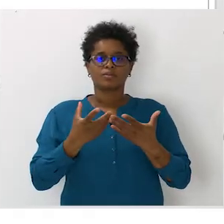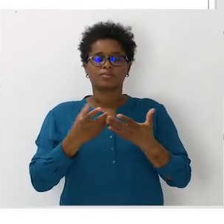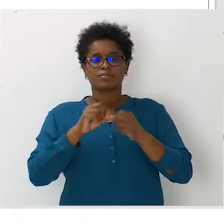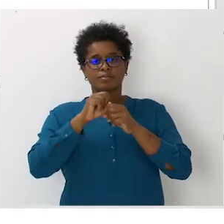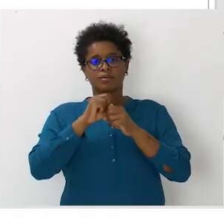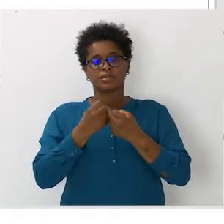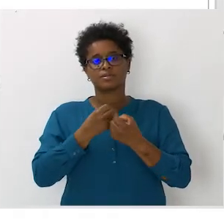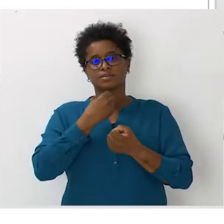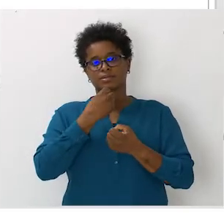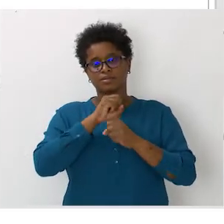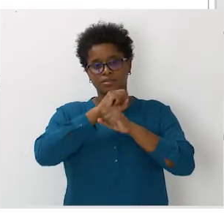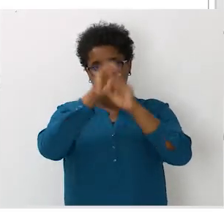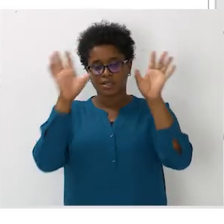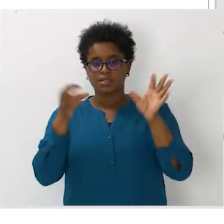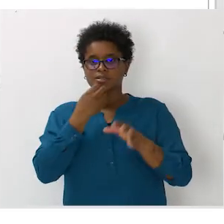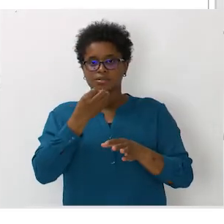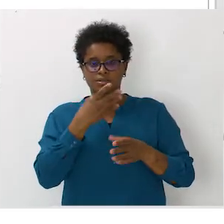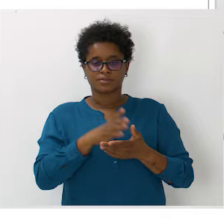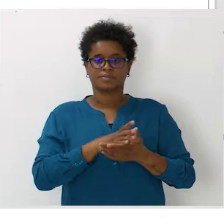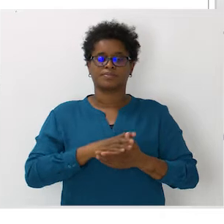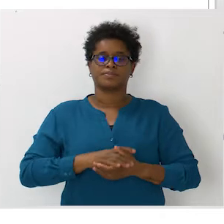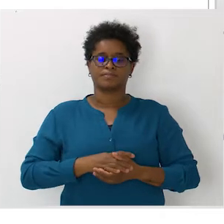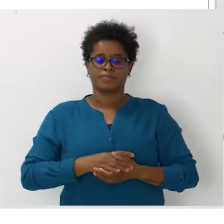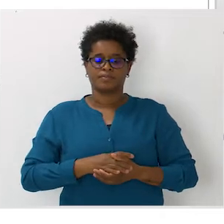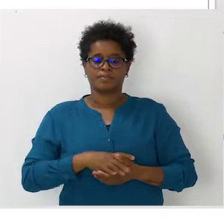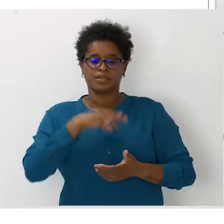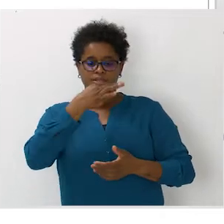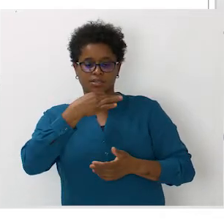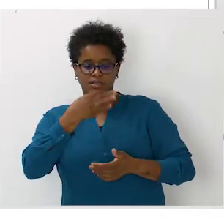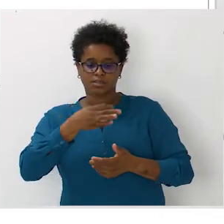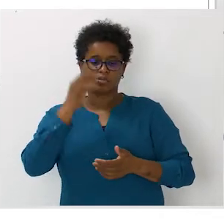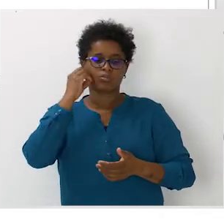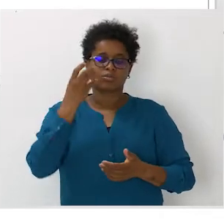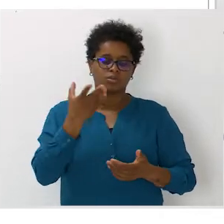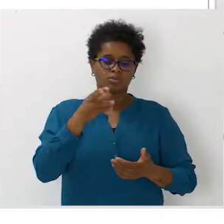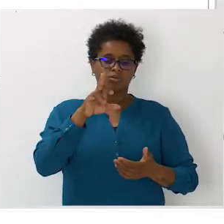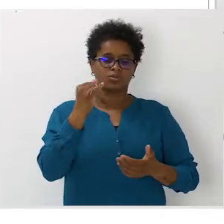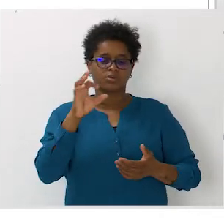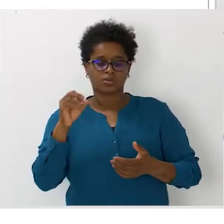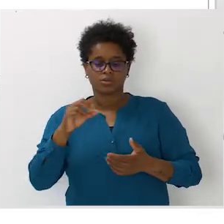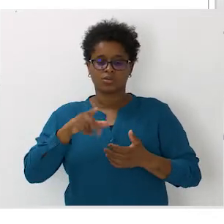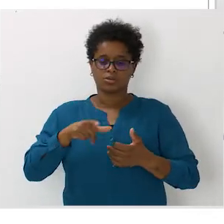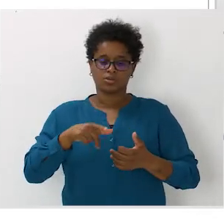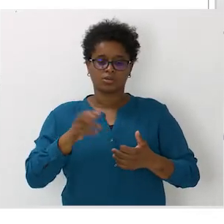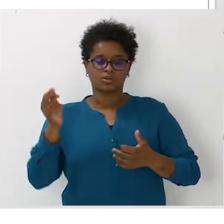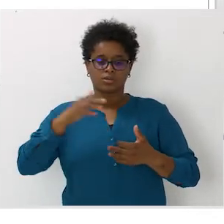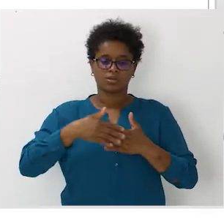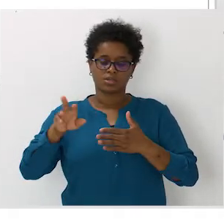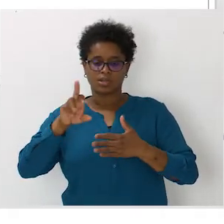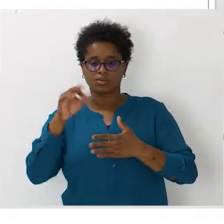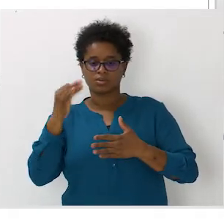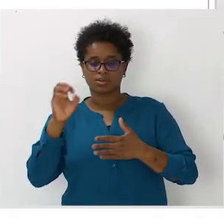esclarecer alguma expressão que eu utilizei, como o rio sai do leito, entra no